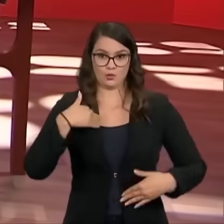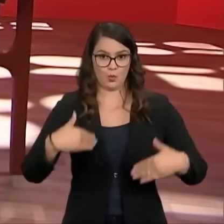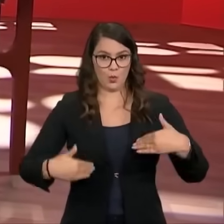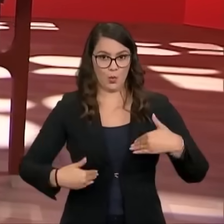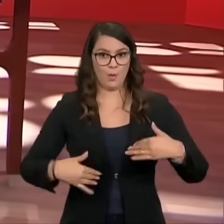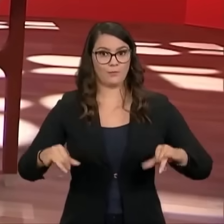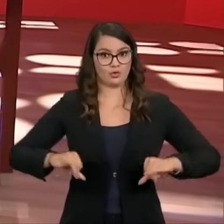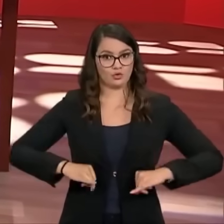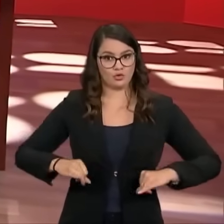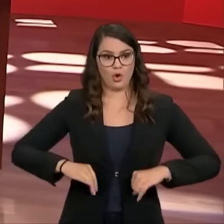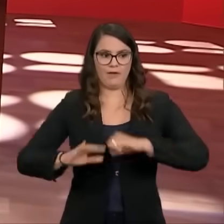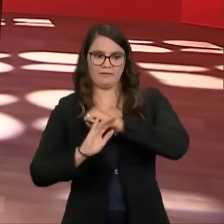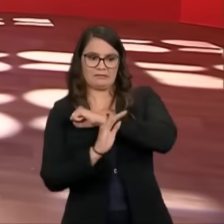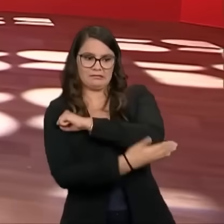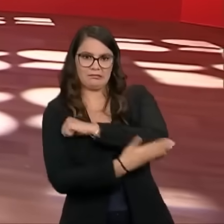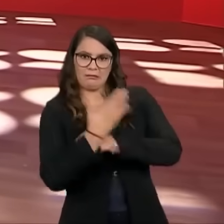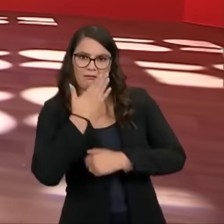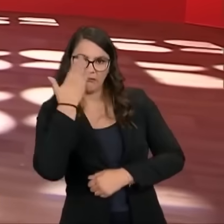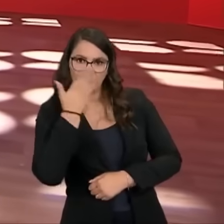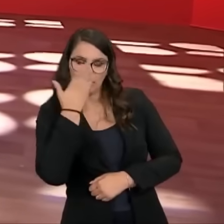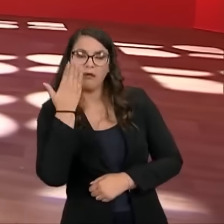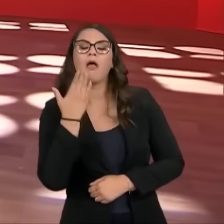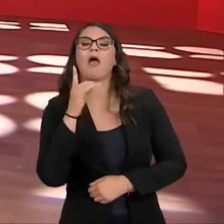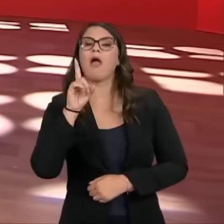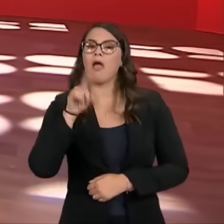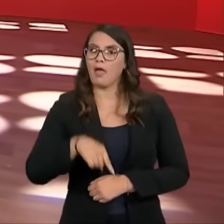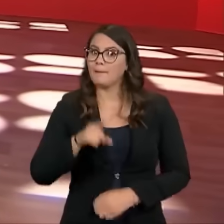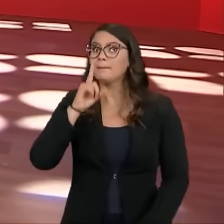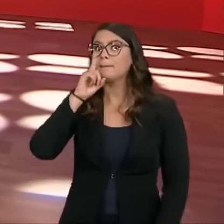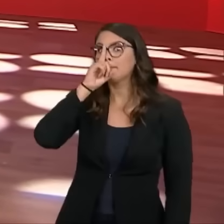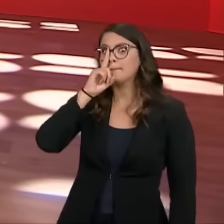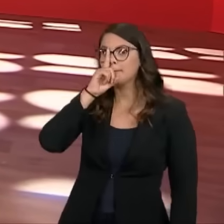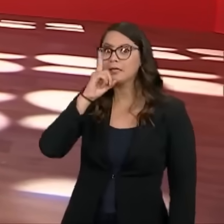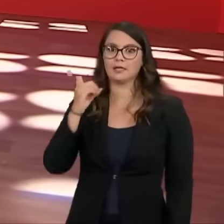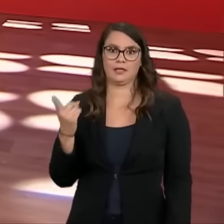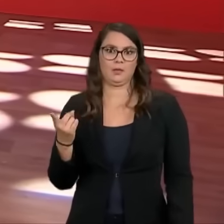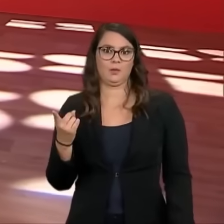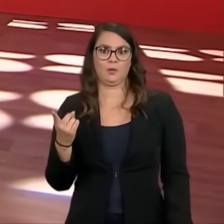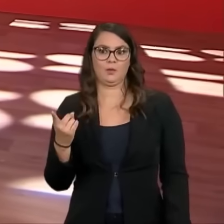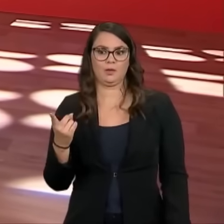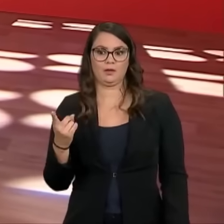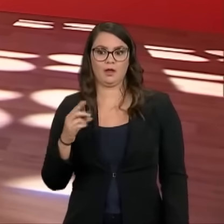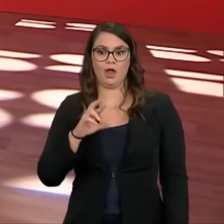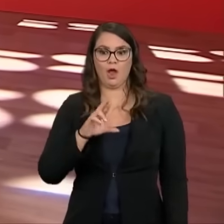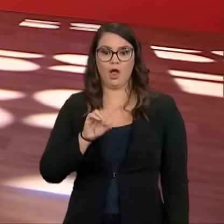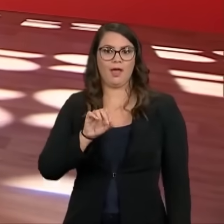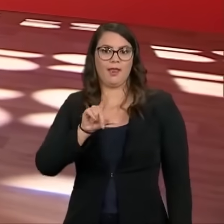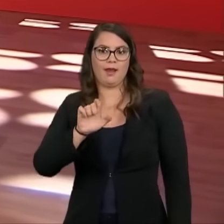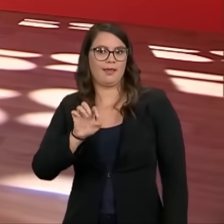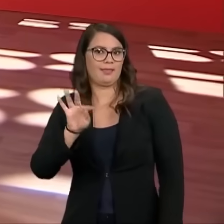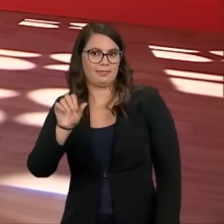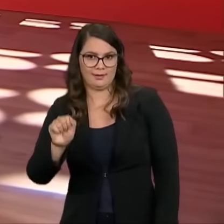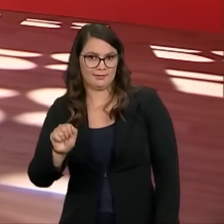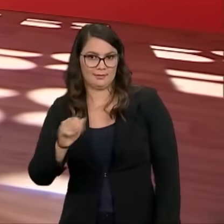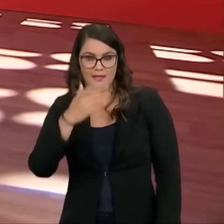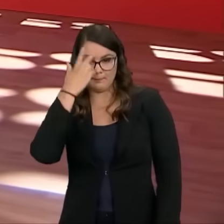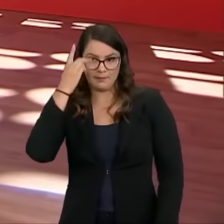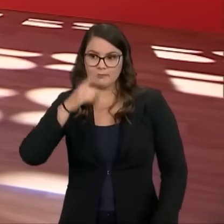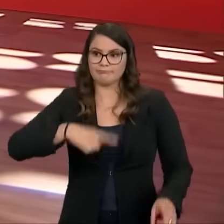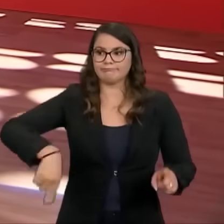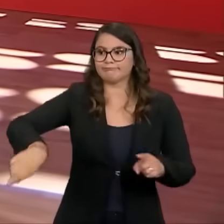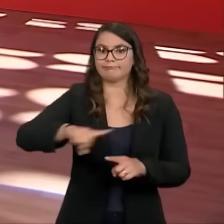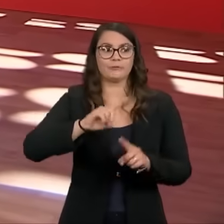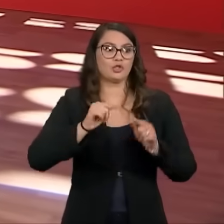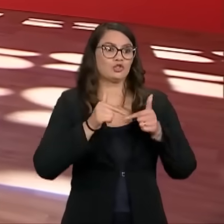submetido numa esquina de prostituição ele ele é um perigo da roleta a roleta roda e aquela que não deu a sorte